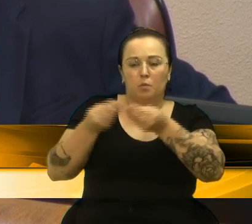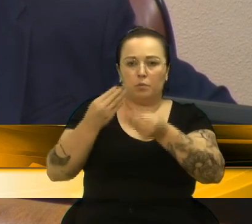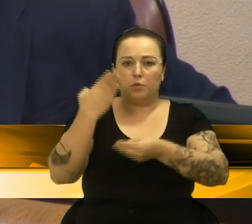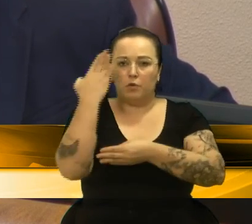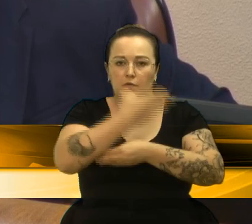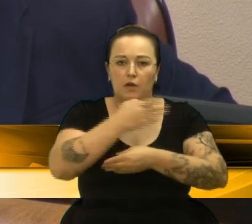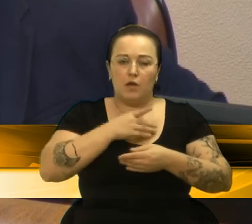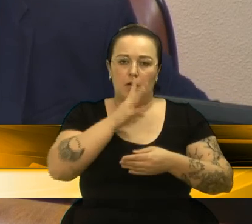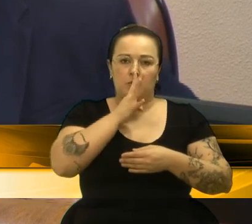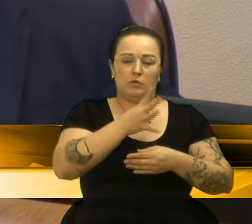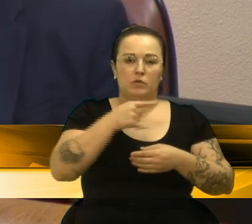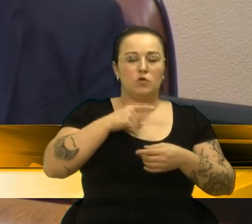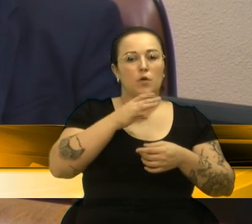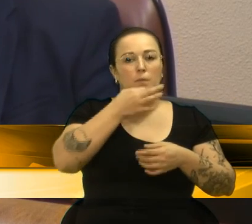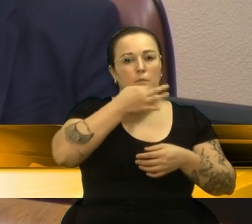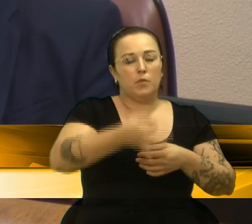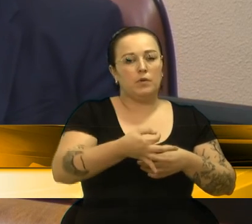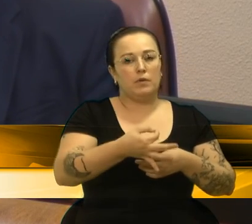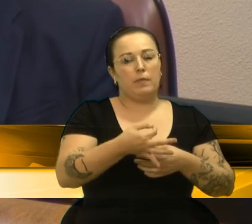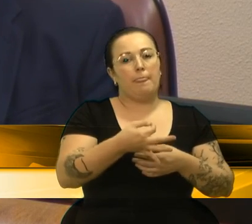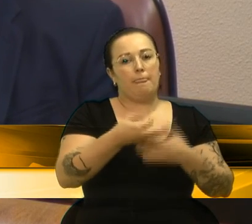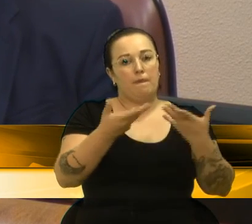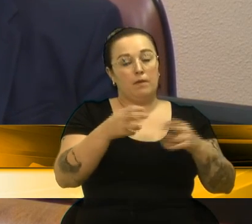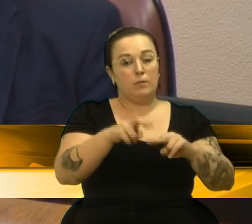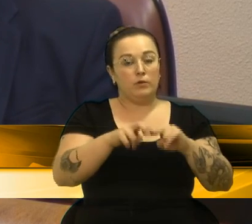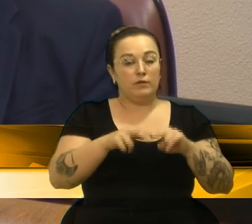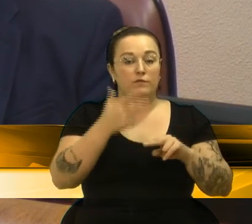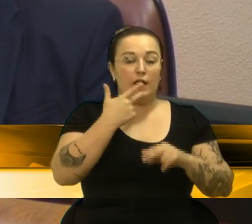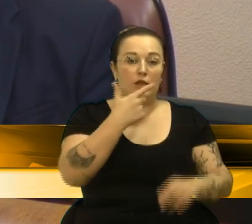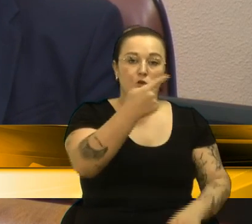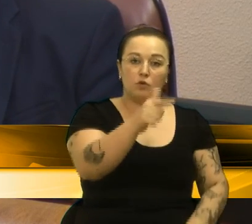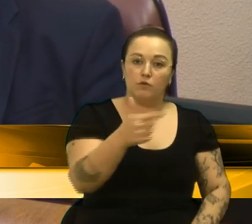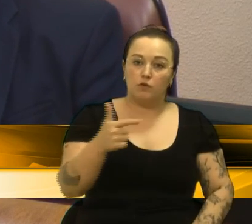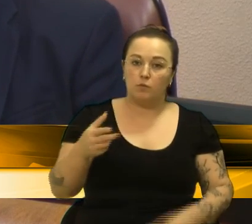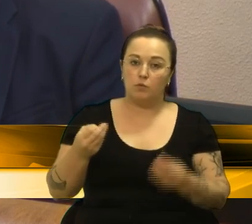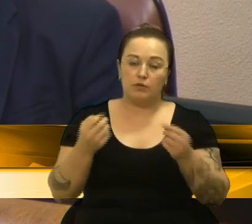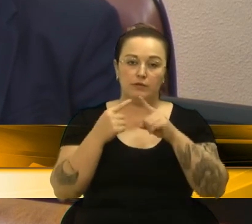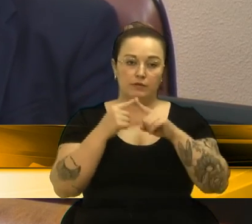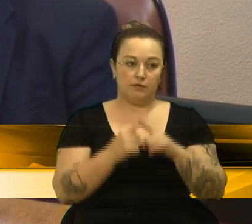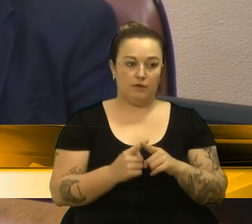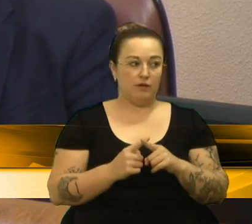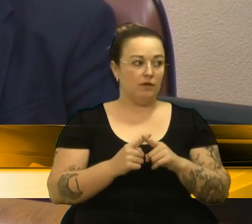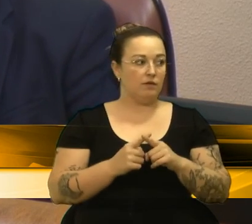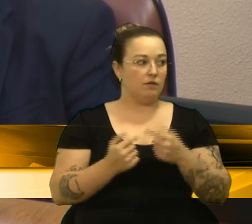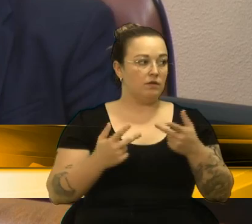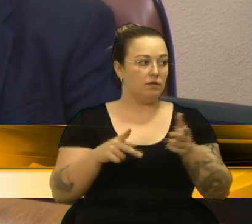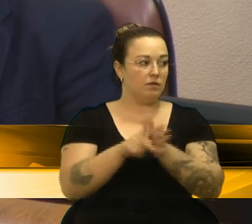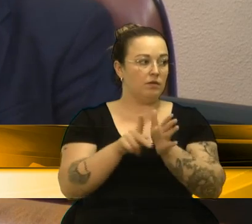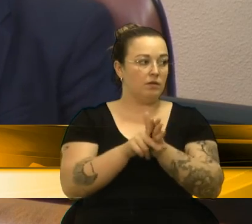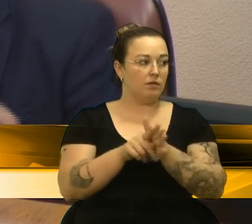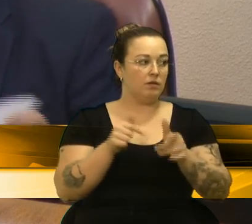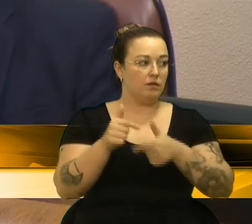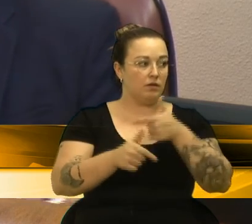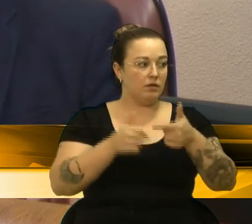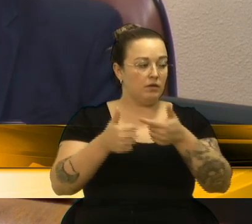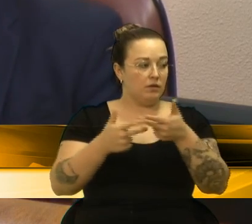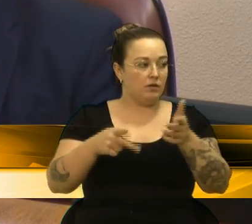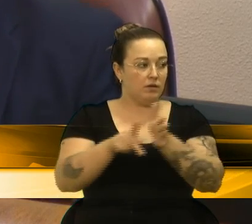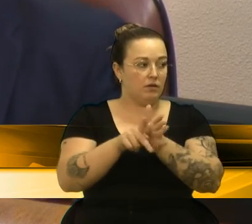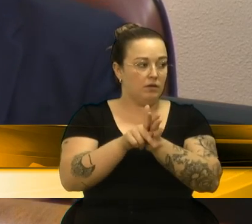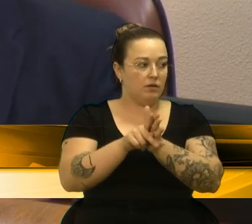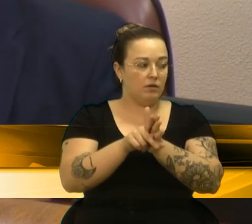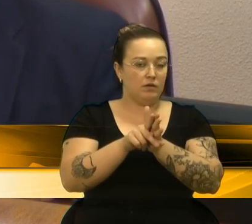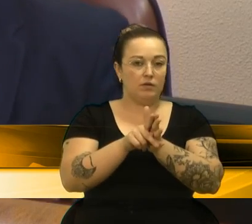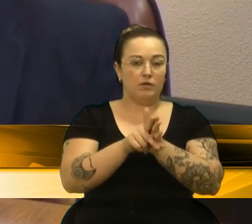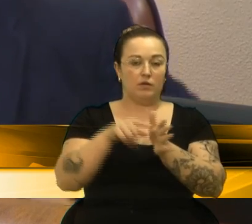como um desabafo de sua opinião. Alega repetidas vezes que invocamos o cobertor da legalidade. Ora, uma cidade como Caxias do Sul, a segunda maior do